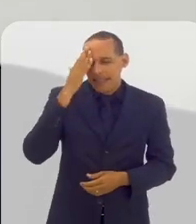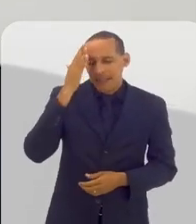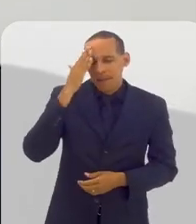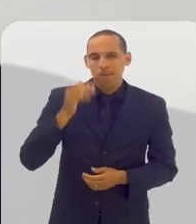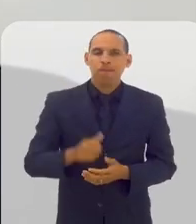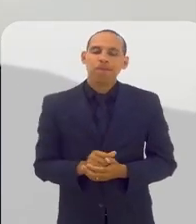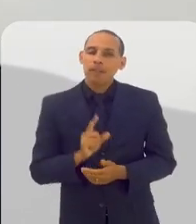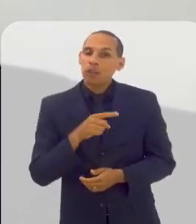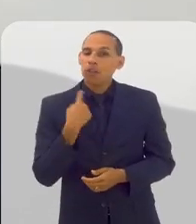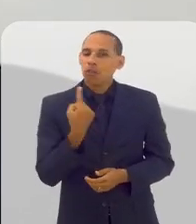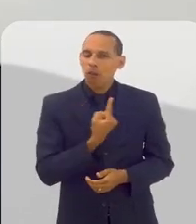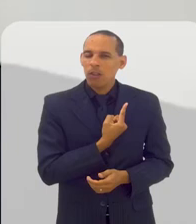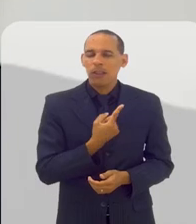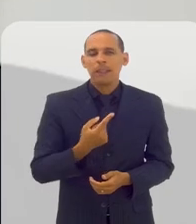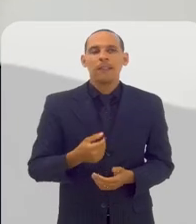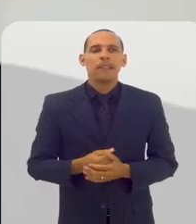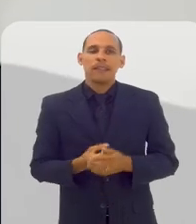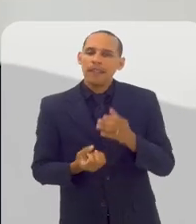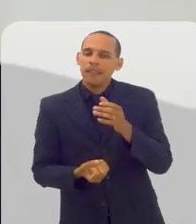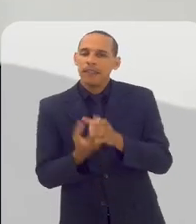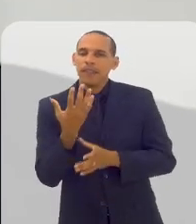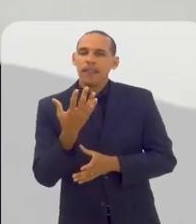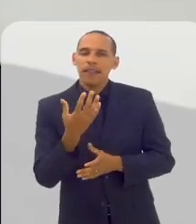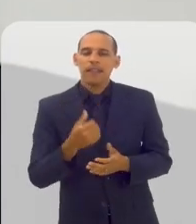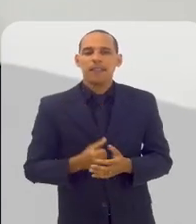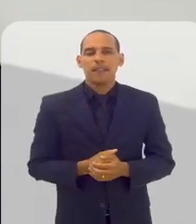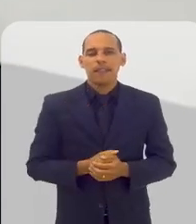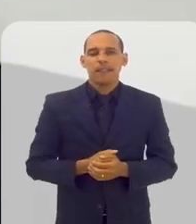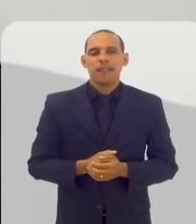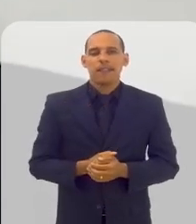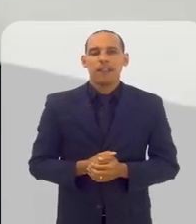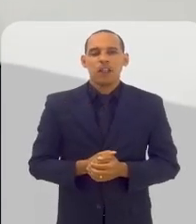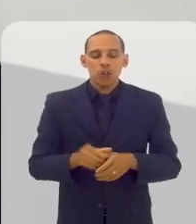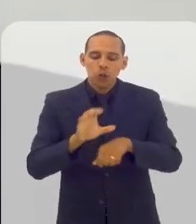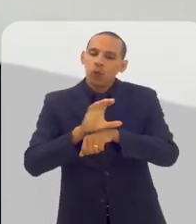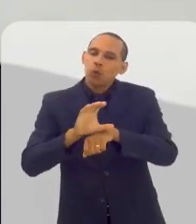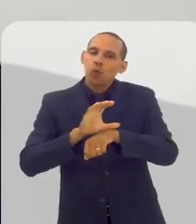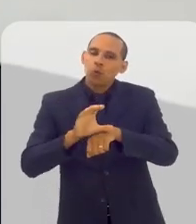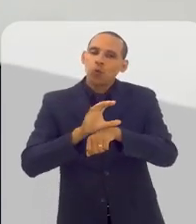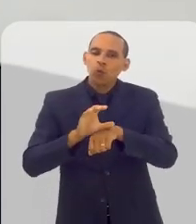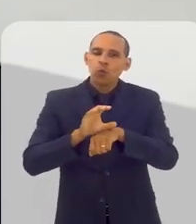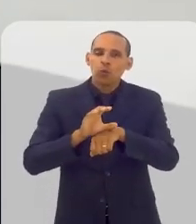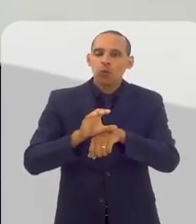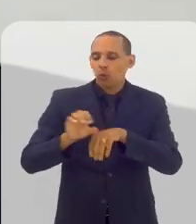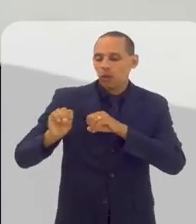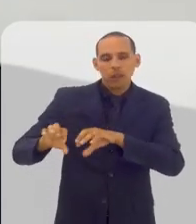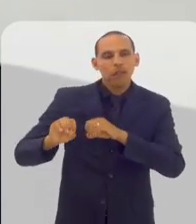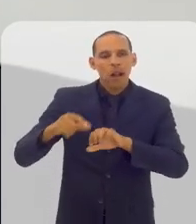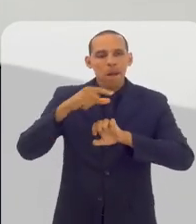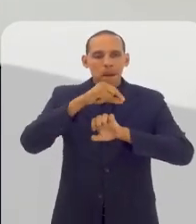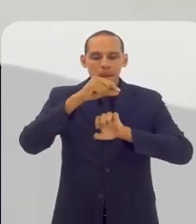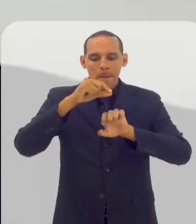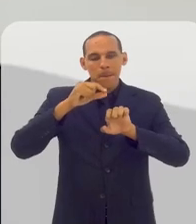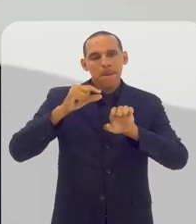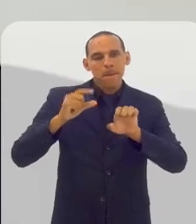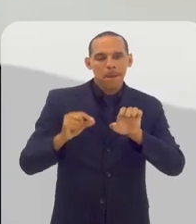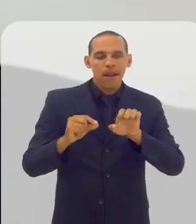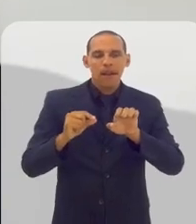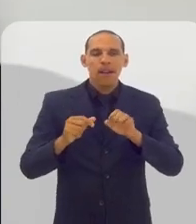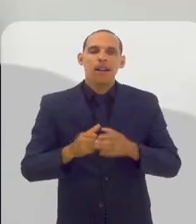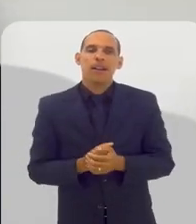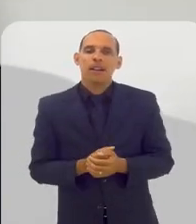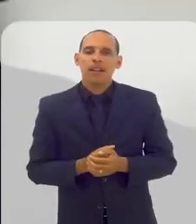para você ter uma ideia nós temos Nós criamos um curso de educação de empreendedorismo